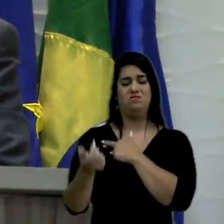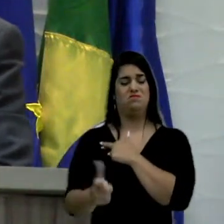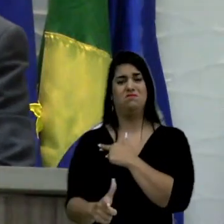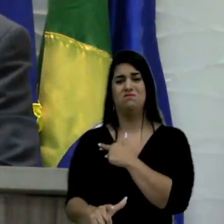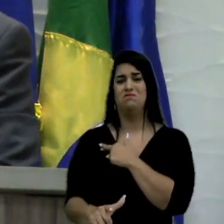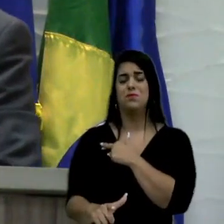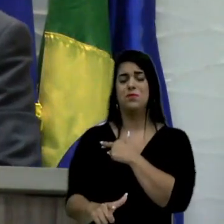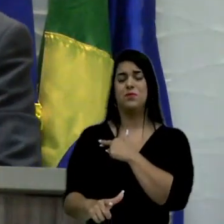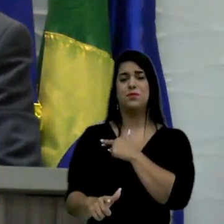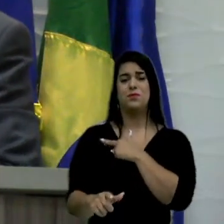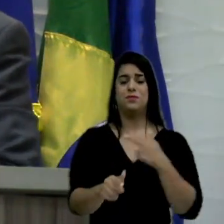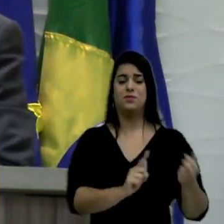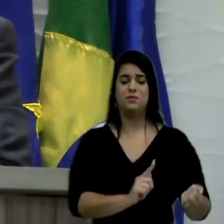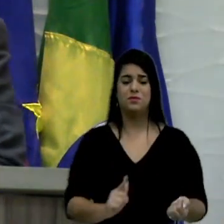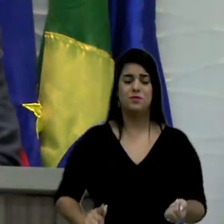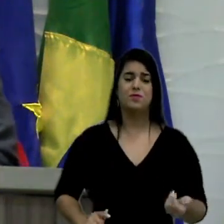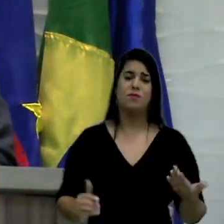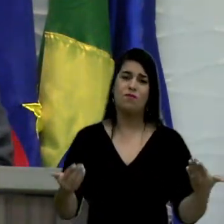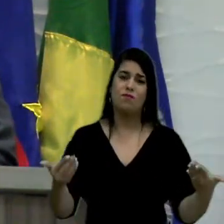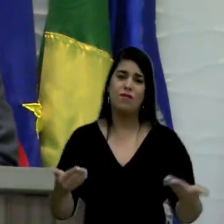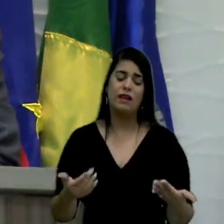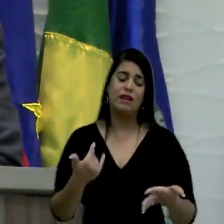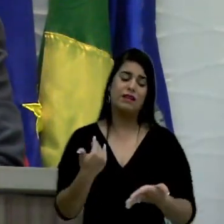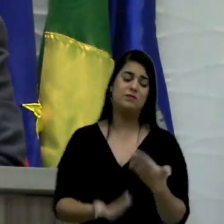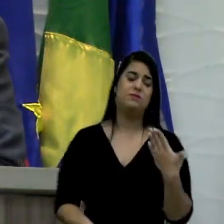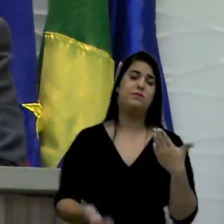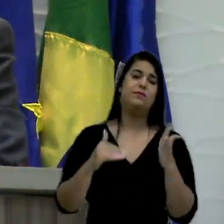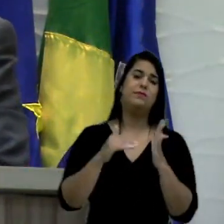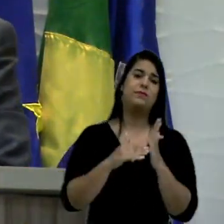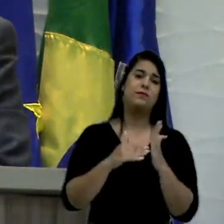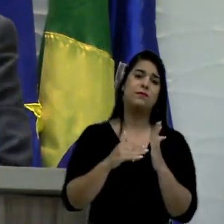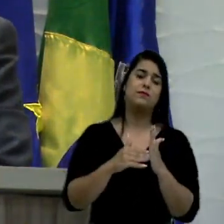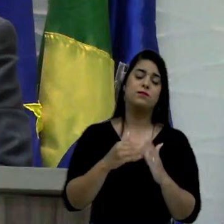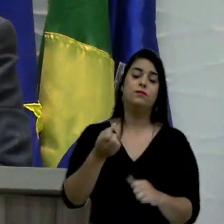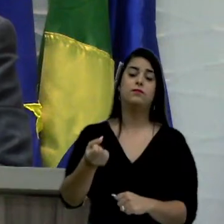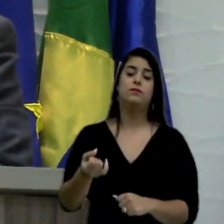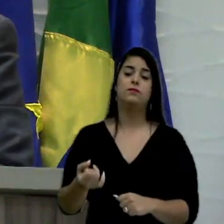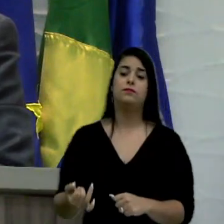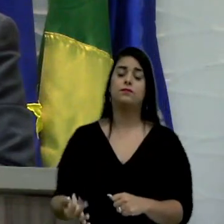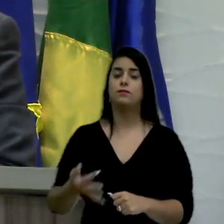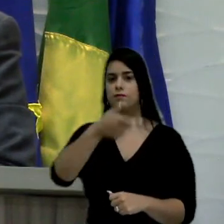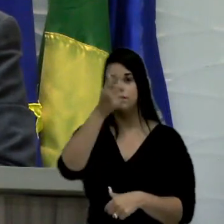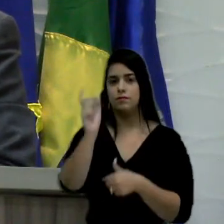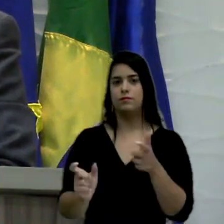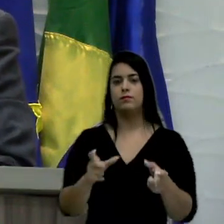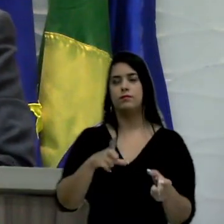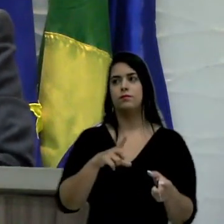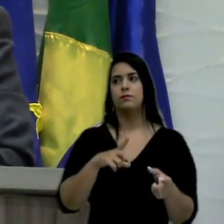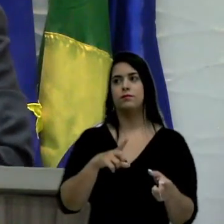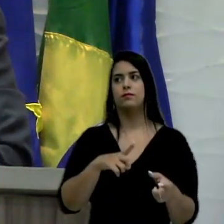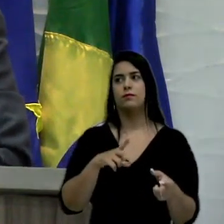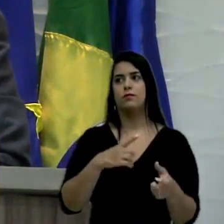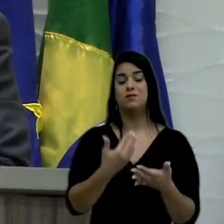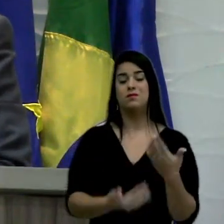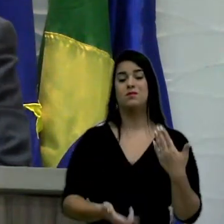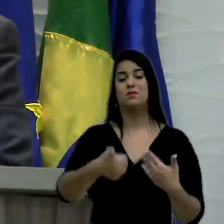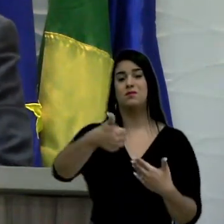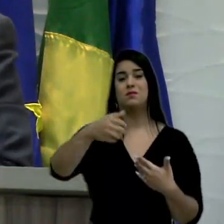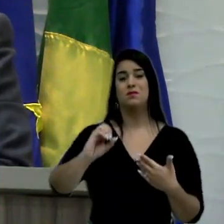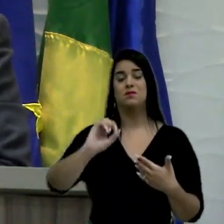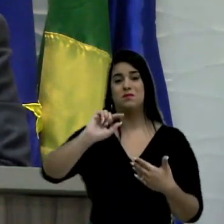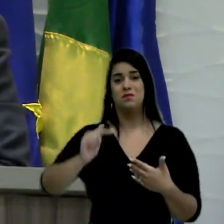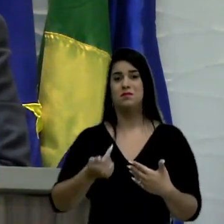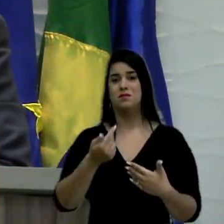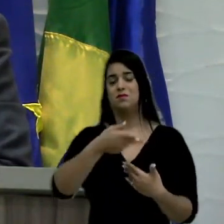vez, da atual gestão, perdemos até o índice populacional. Perdemos 10 mil pessoas de um censo